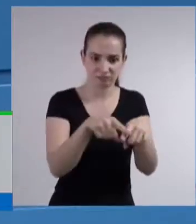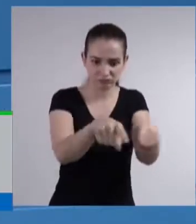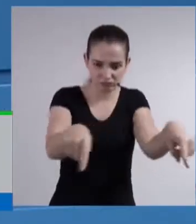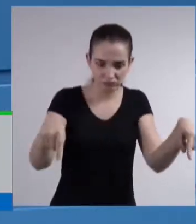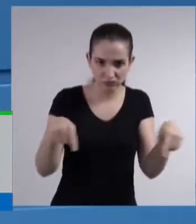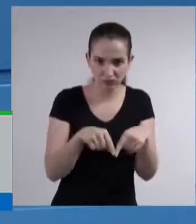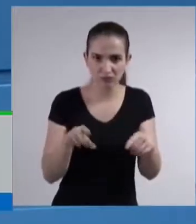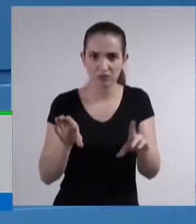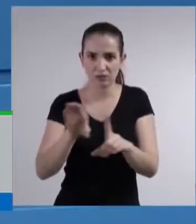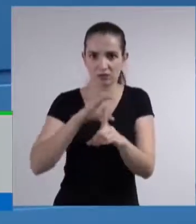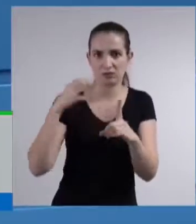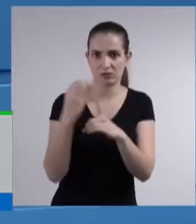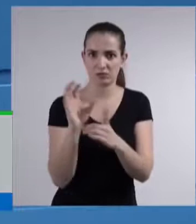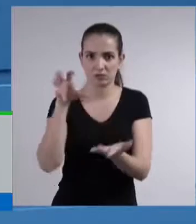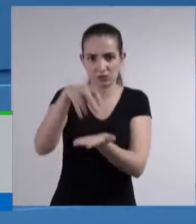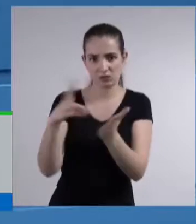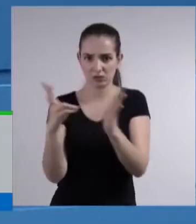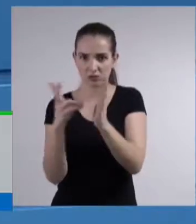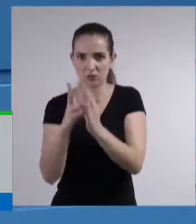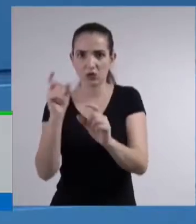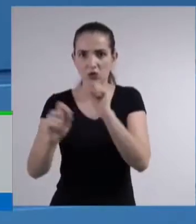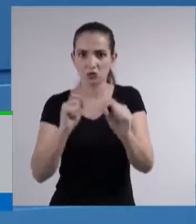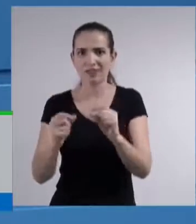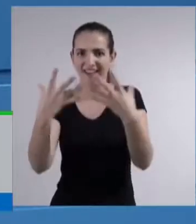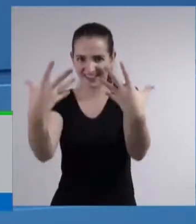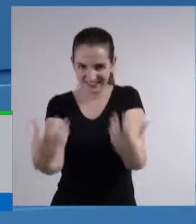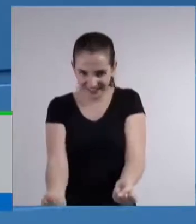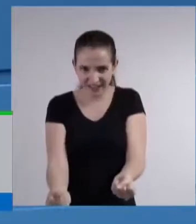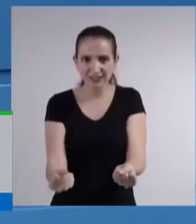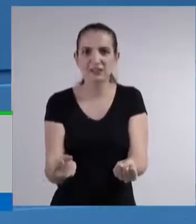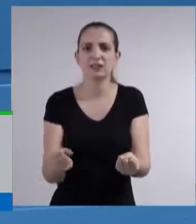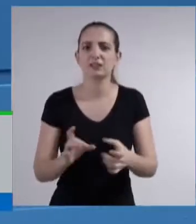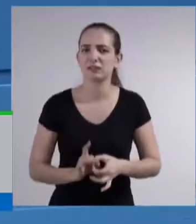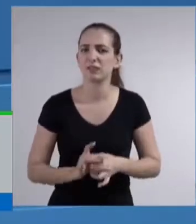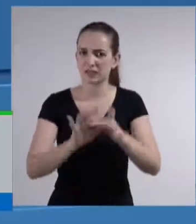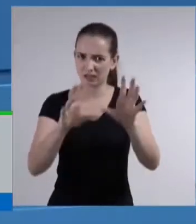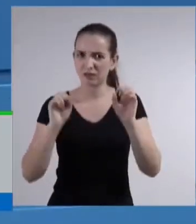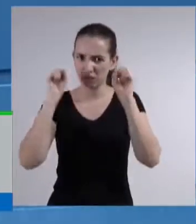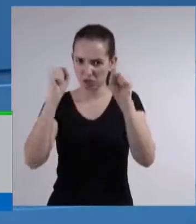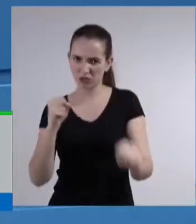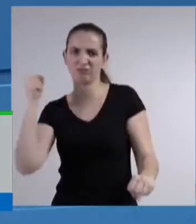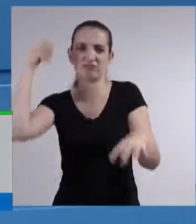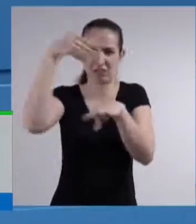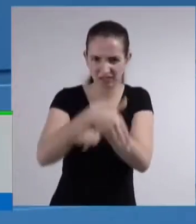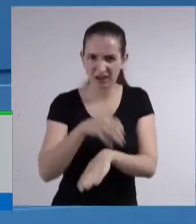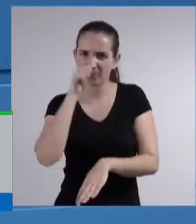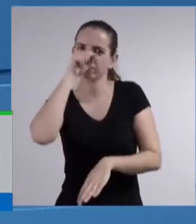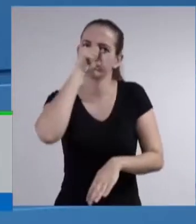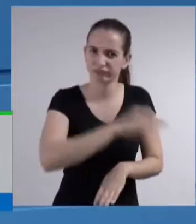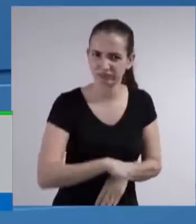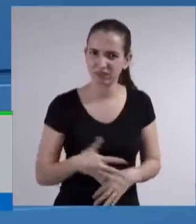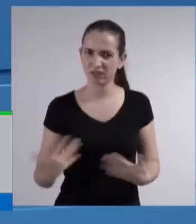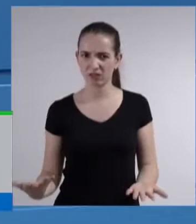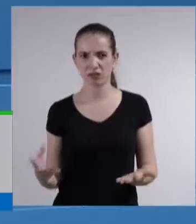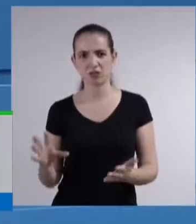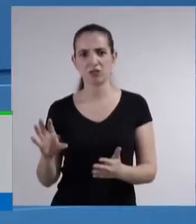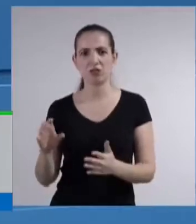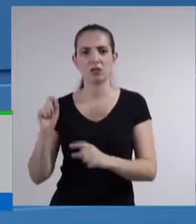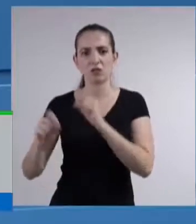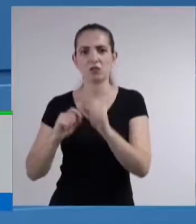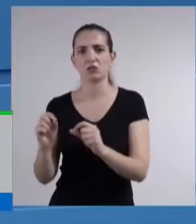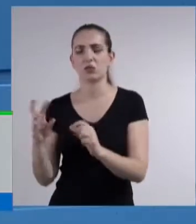dizer, insuflar a invasão, está aí o vídeo para quem quiser assistir e ver, os coitados do índio